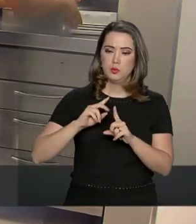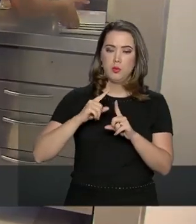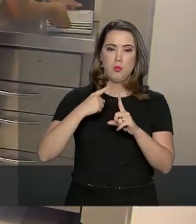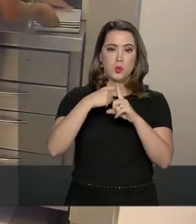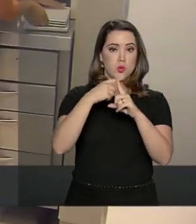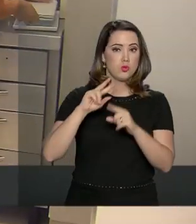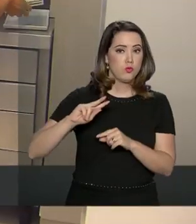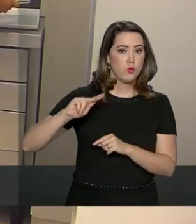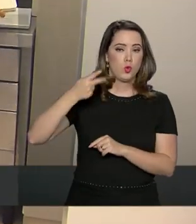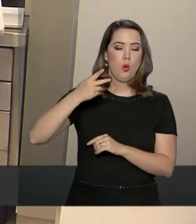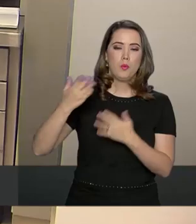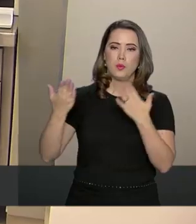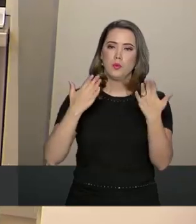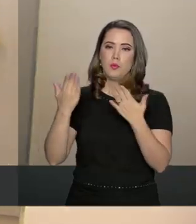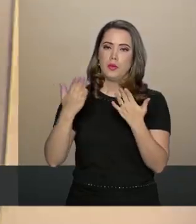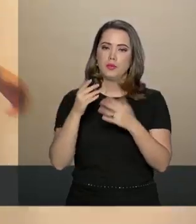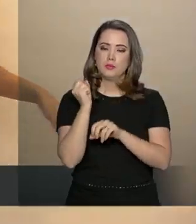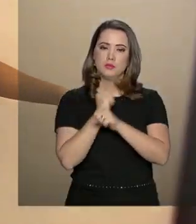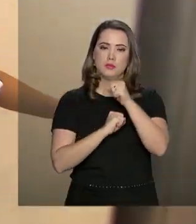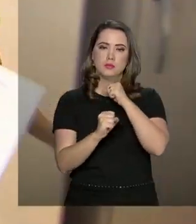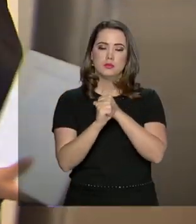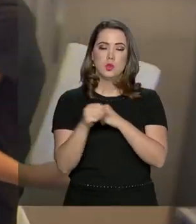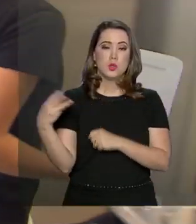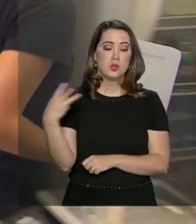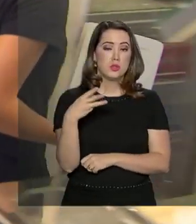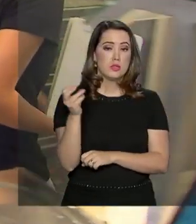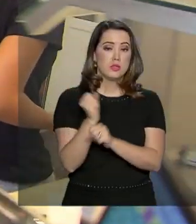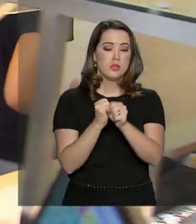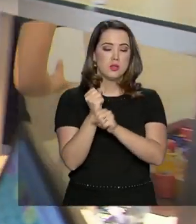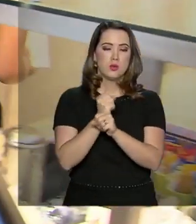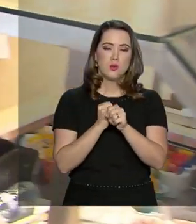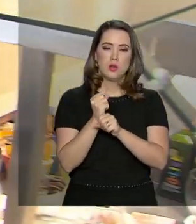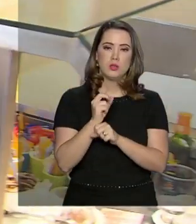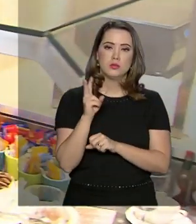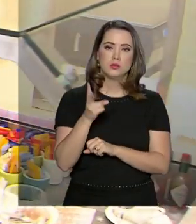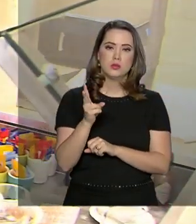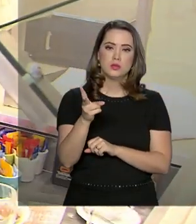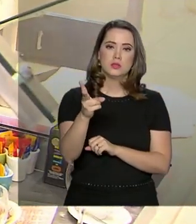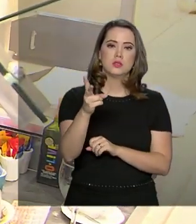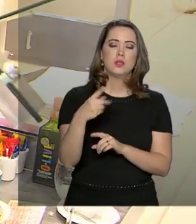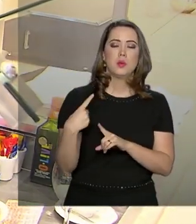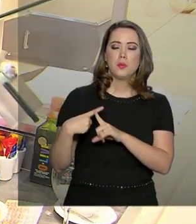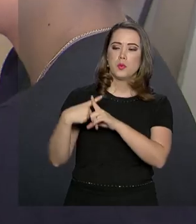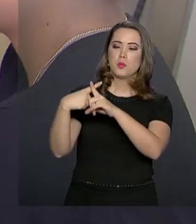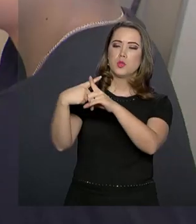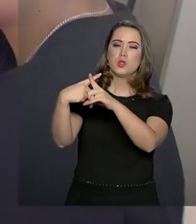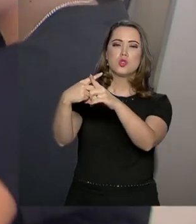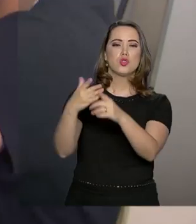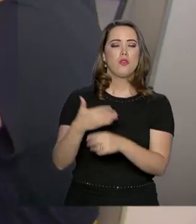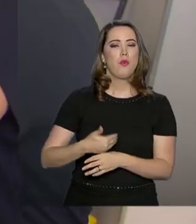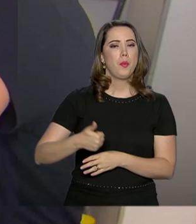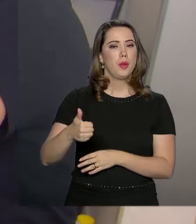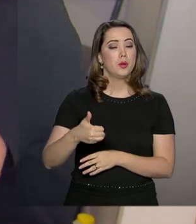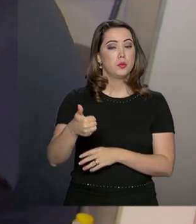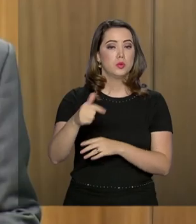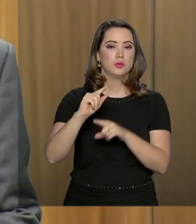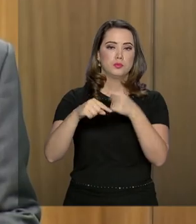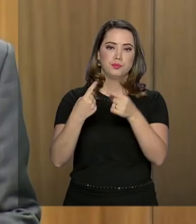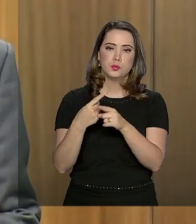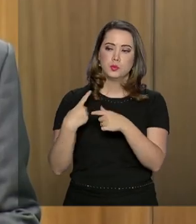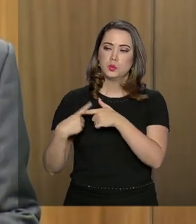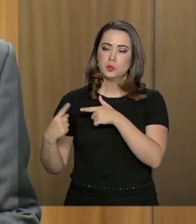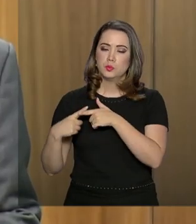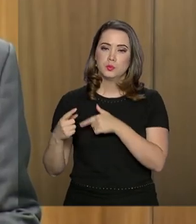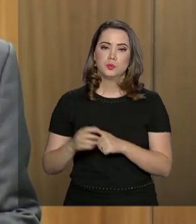registrado no mesmo mês de 2018 e o terceiro ano consecutivo de resultados positivos após os anos de recessão. É